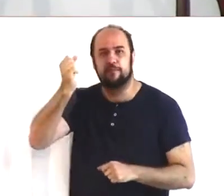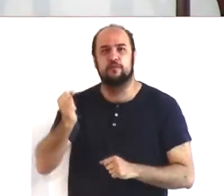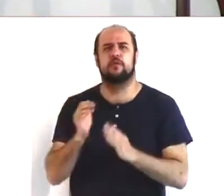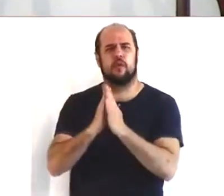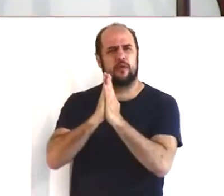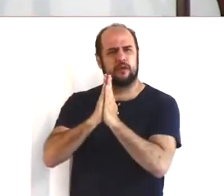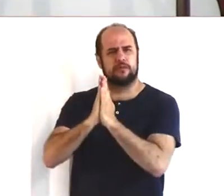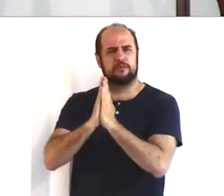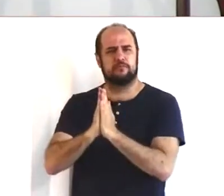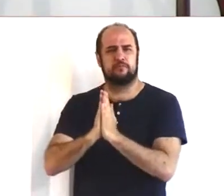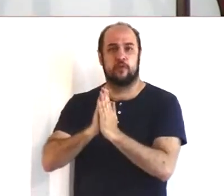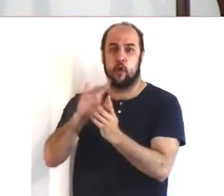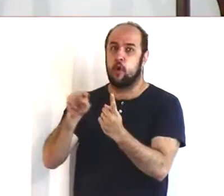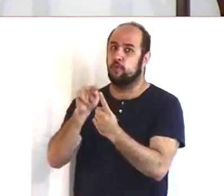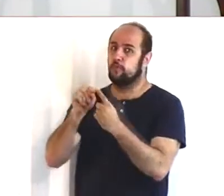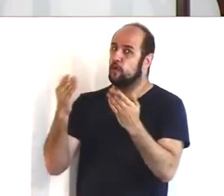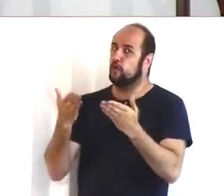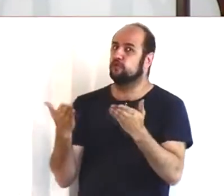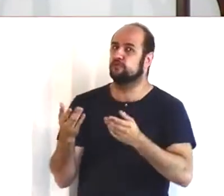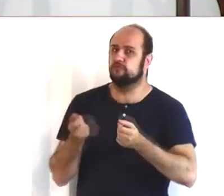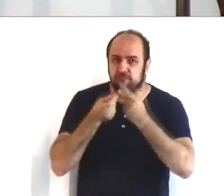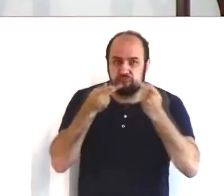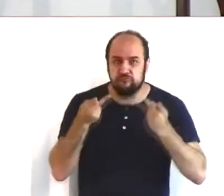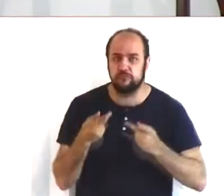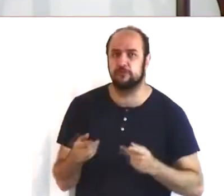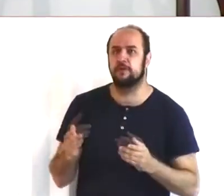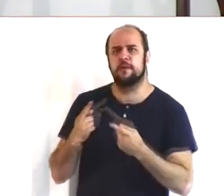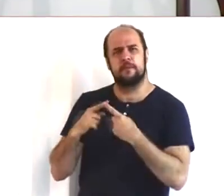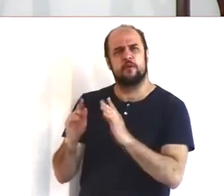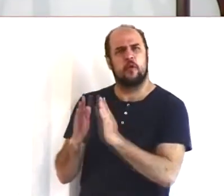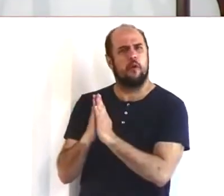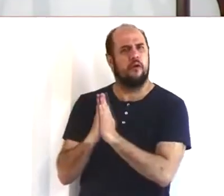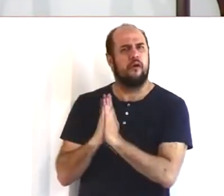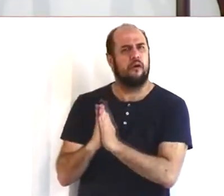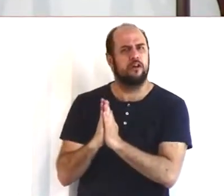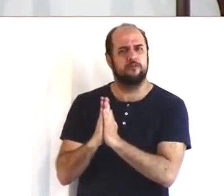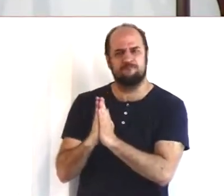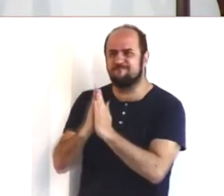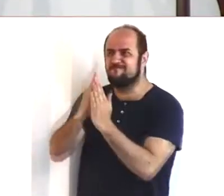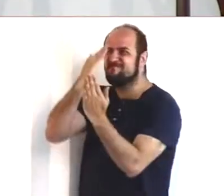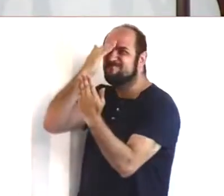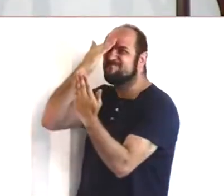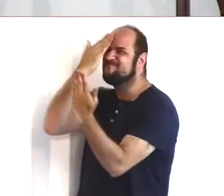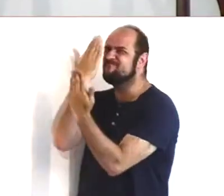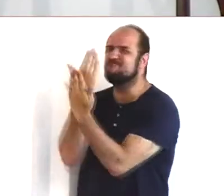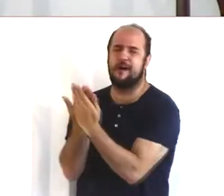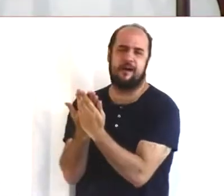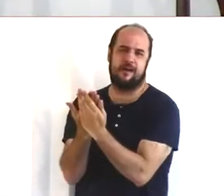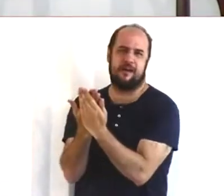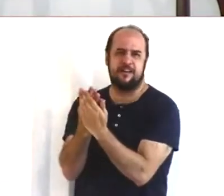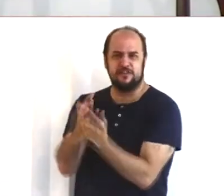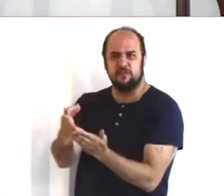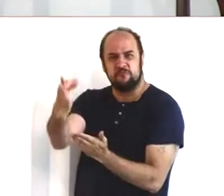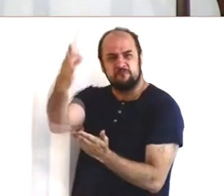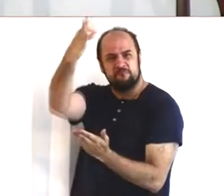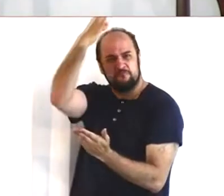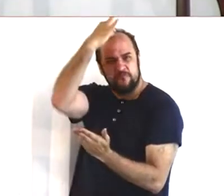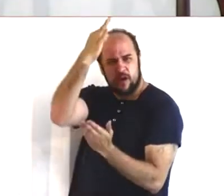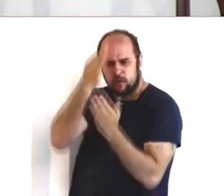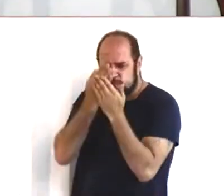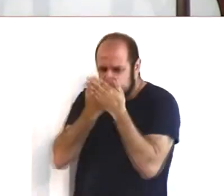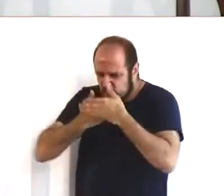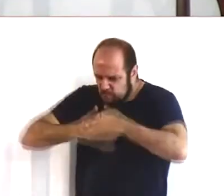só proposta do que eu quero trazer nessa manhã, mas uma oração confiante, num espírito de